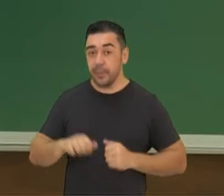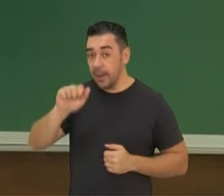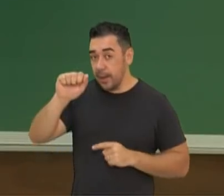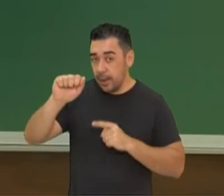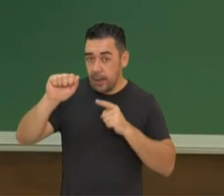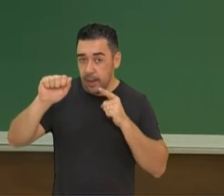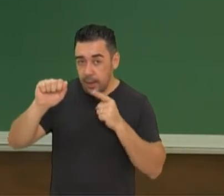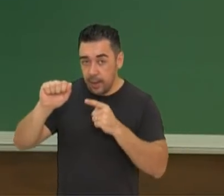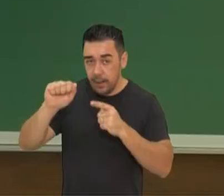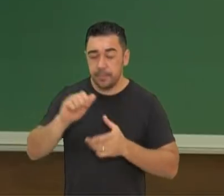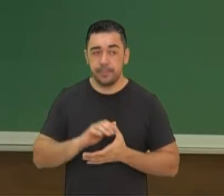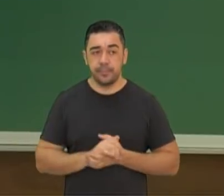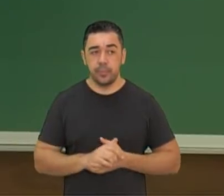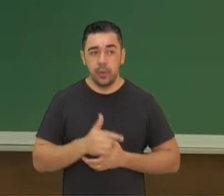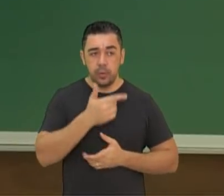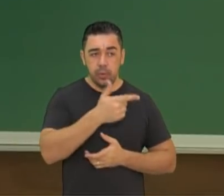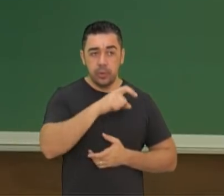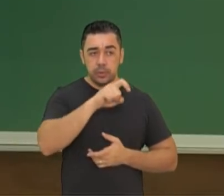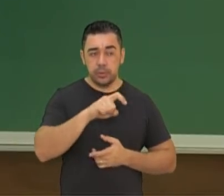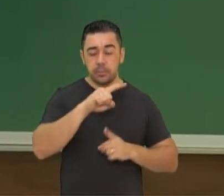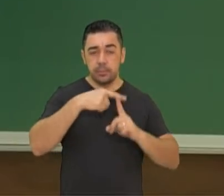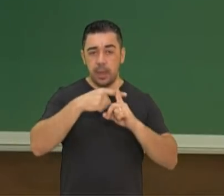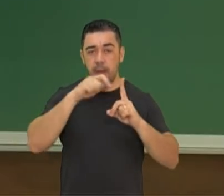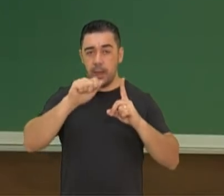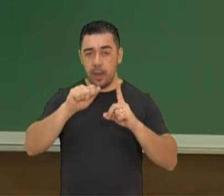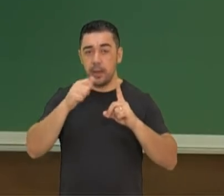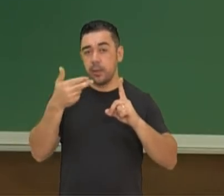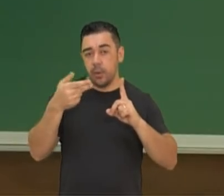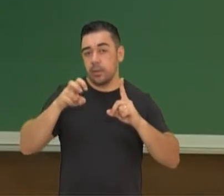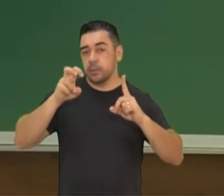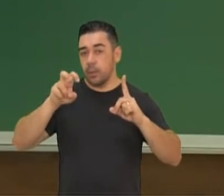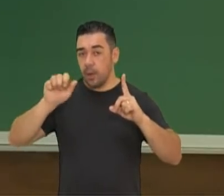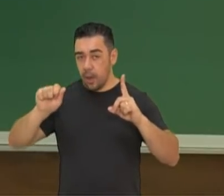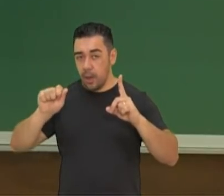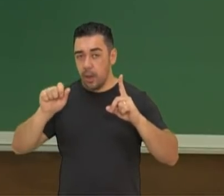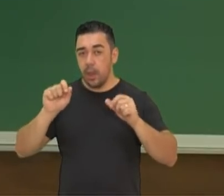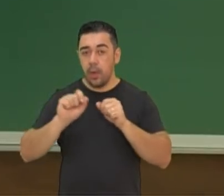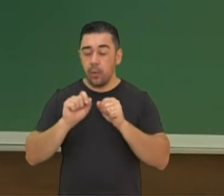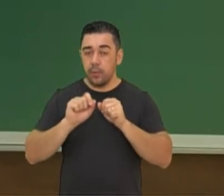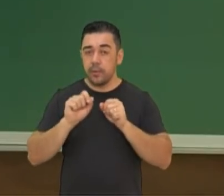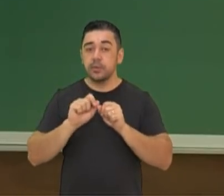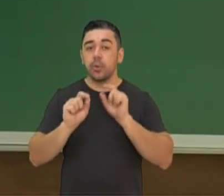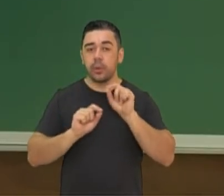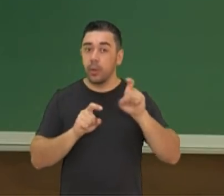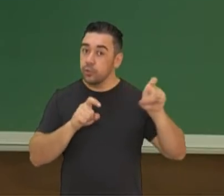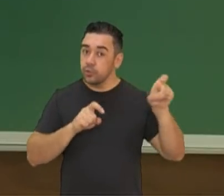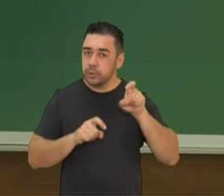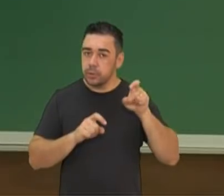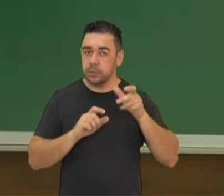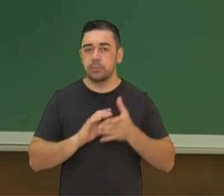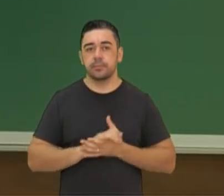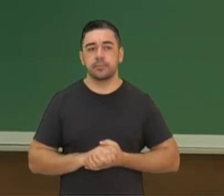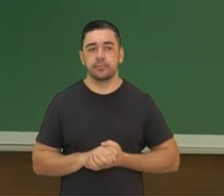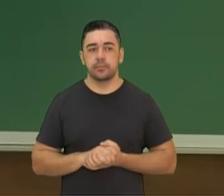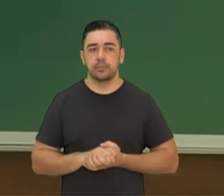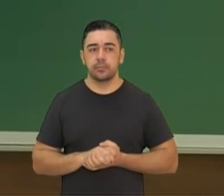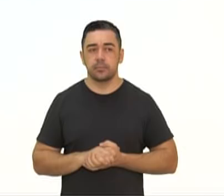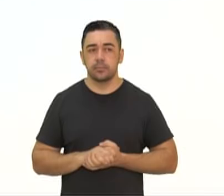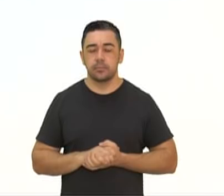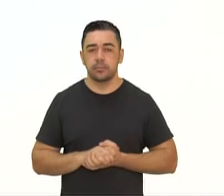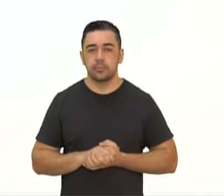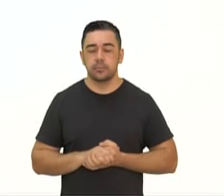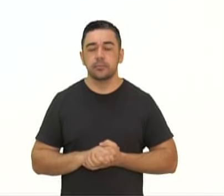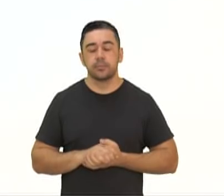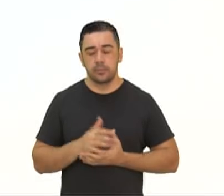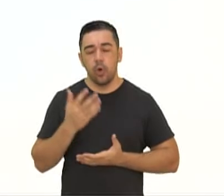tenho o quê? 2x mais A igual a 5A. Eu quero resolver essa equação na variável x, tá bom? Então, olha